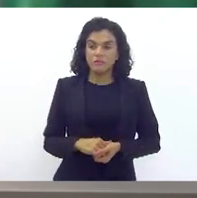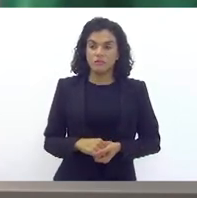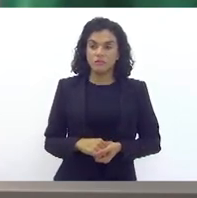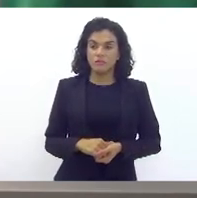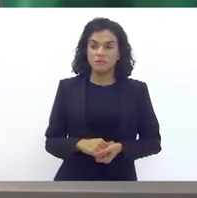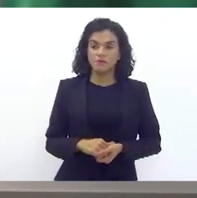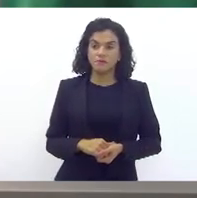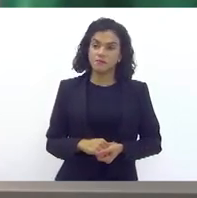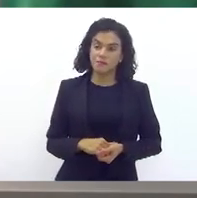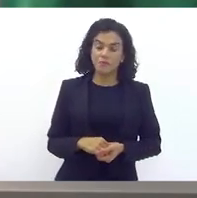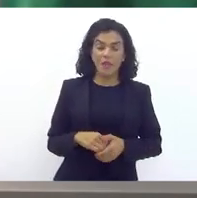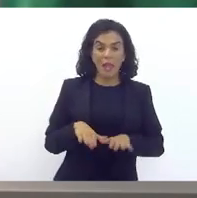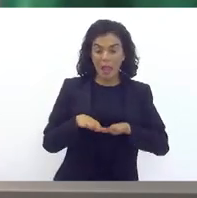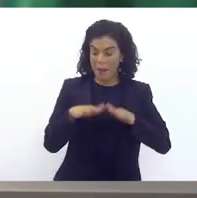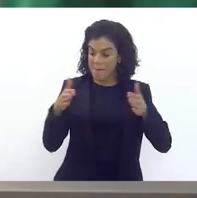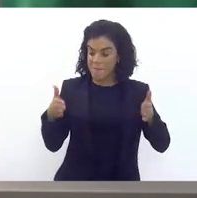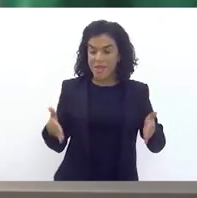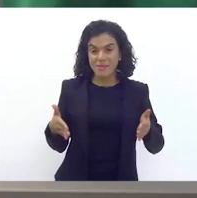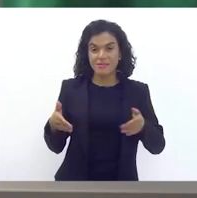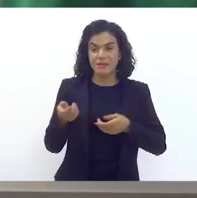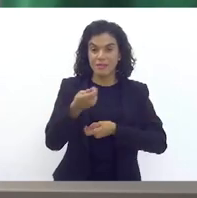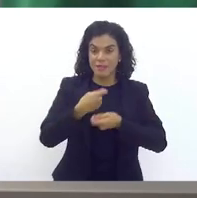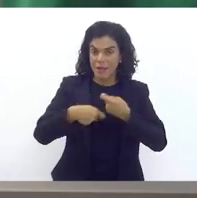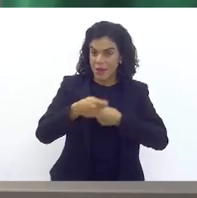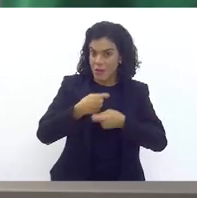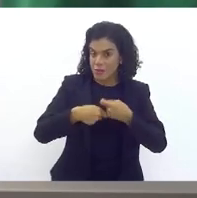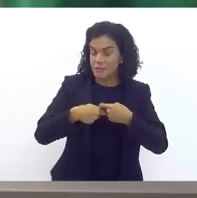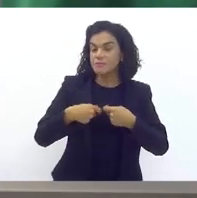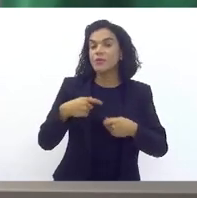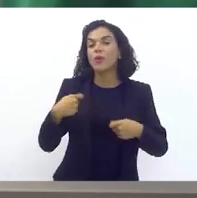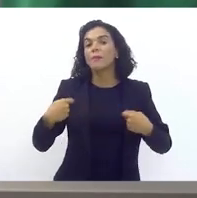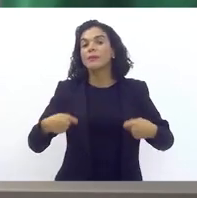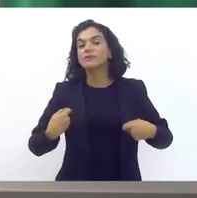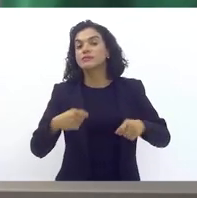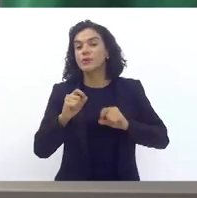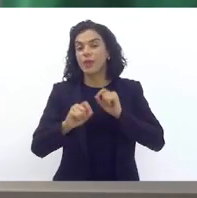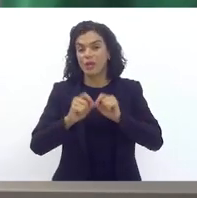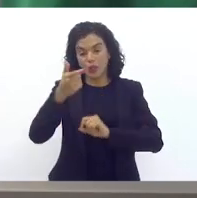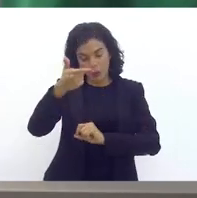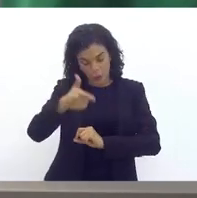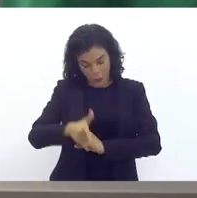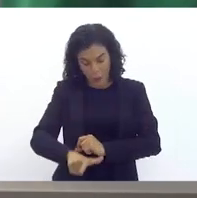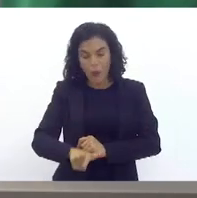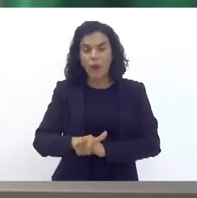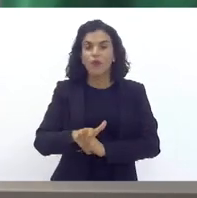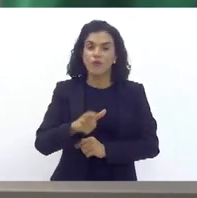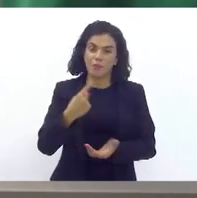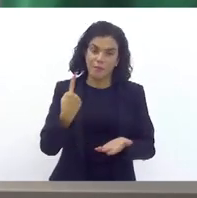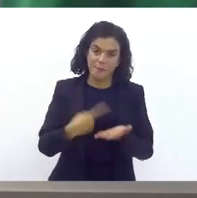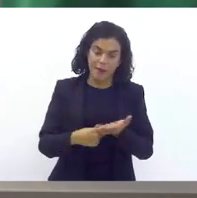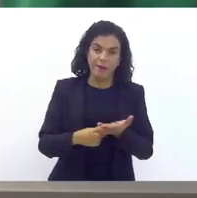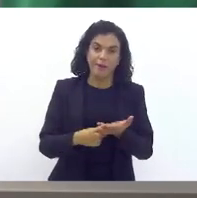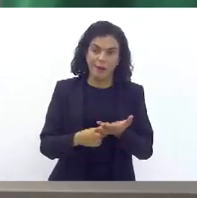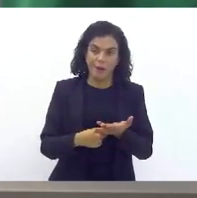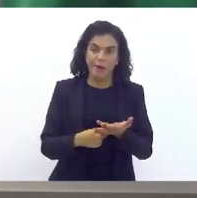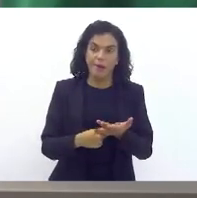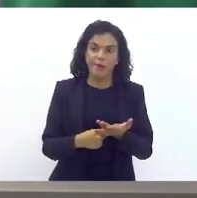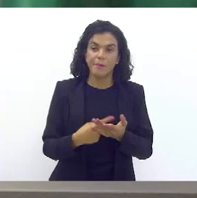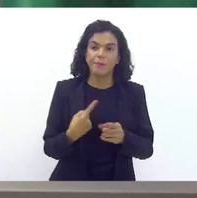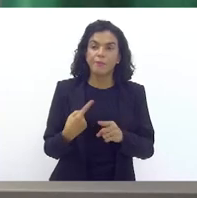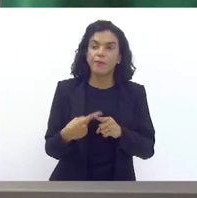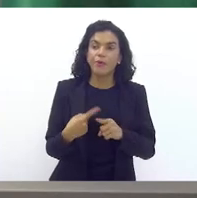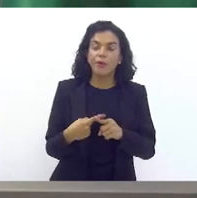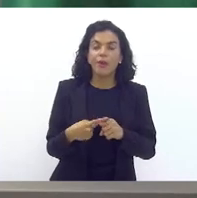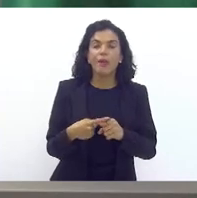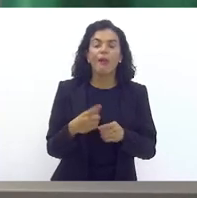a mesa de negociações necessariamente tem que ser retomada, né? Esse é um ponto. Salvo engano, ela